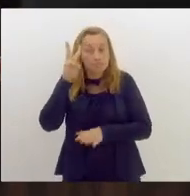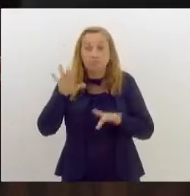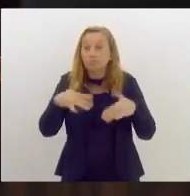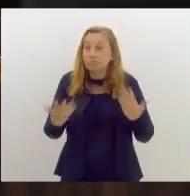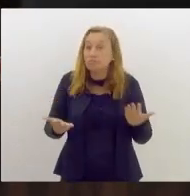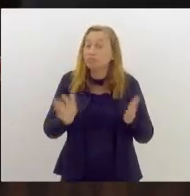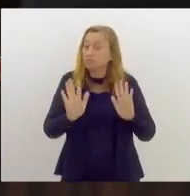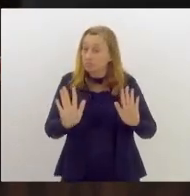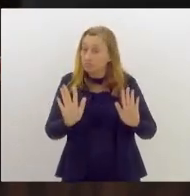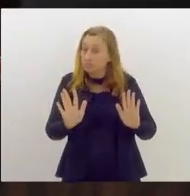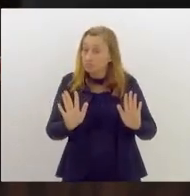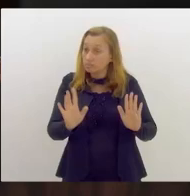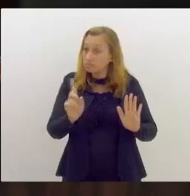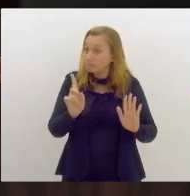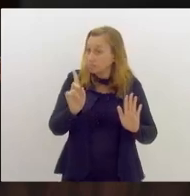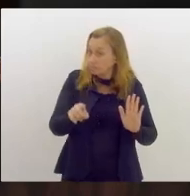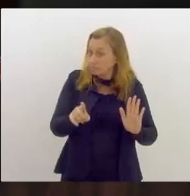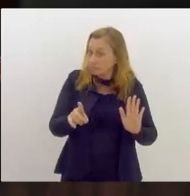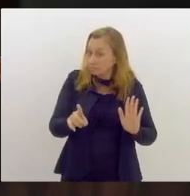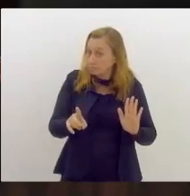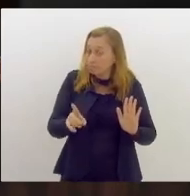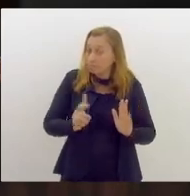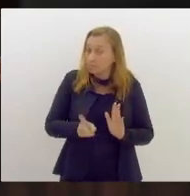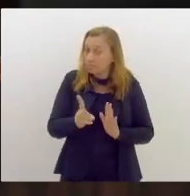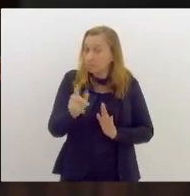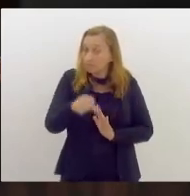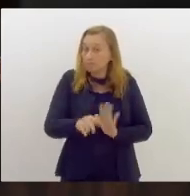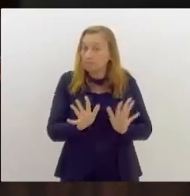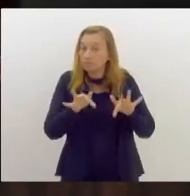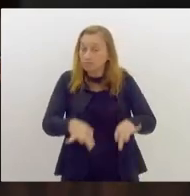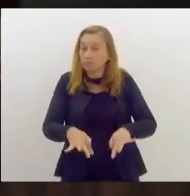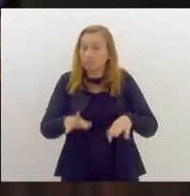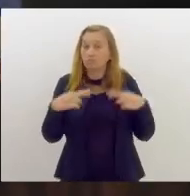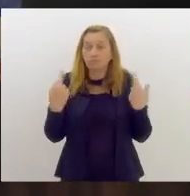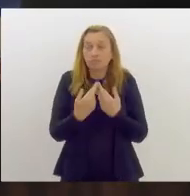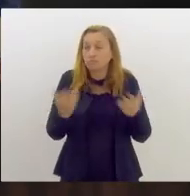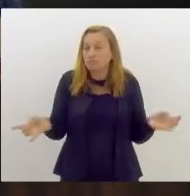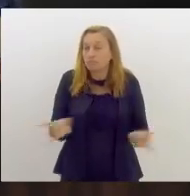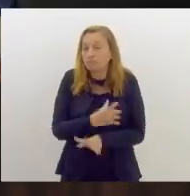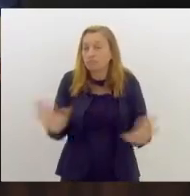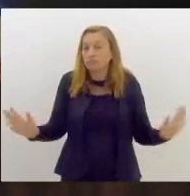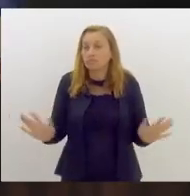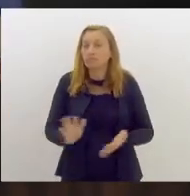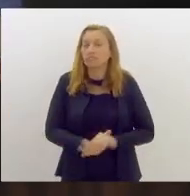nós temos se não for isso se for para seguir aqui tem que ser a sessão acabou